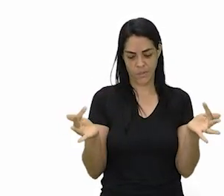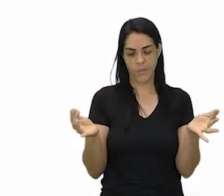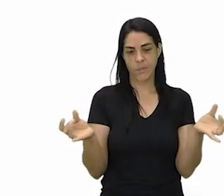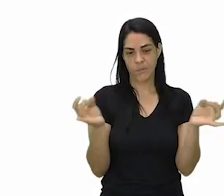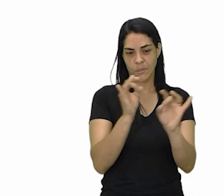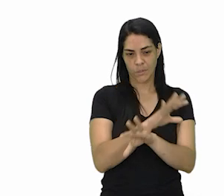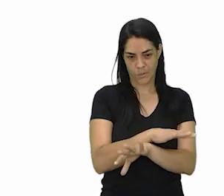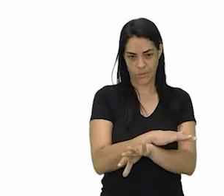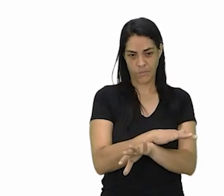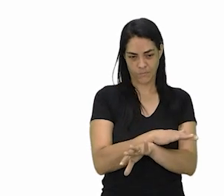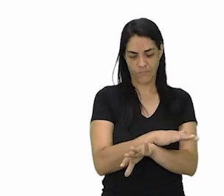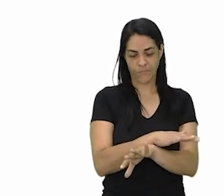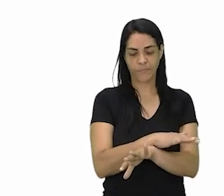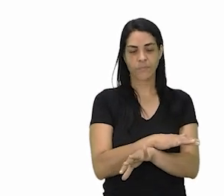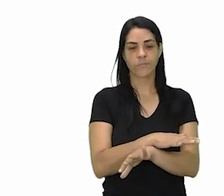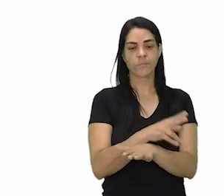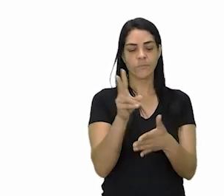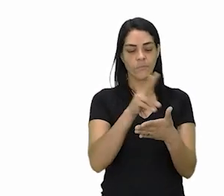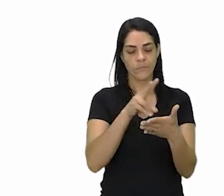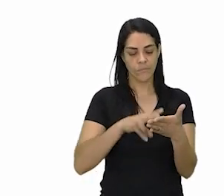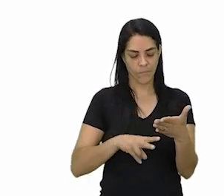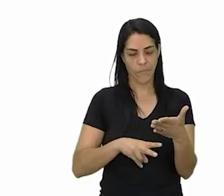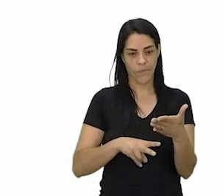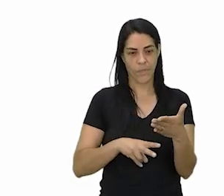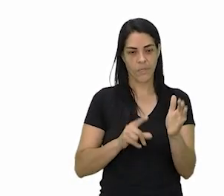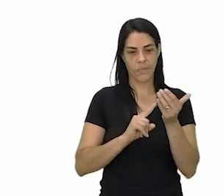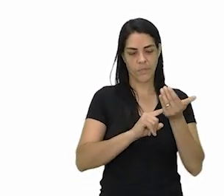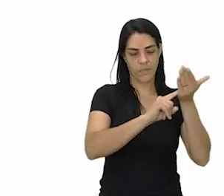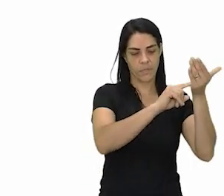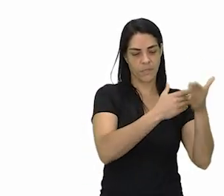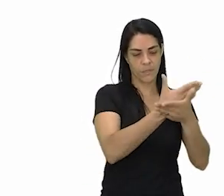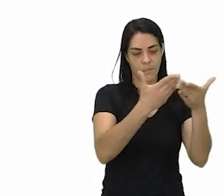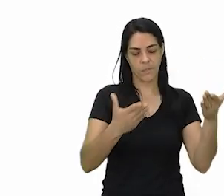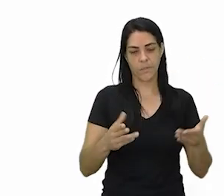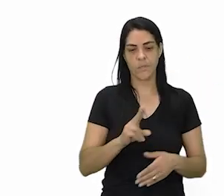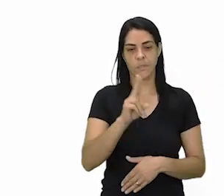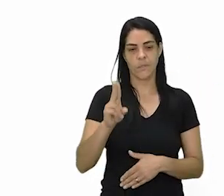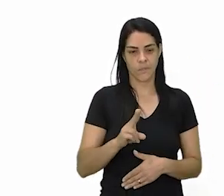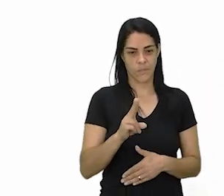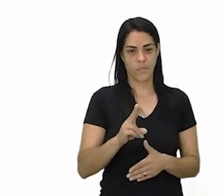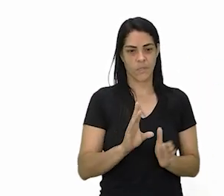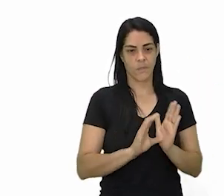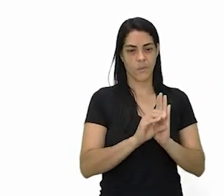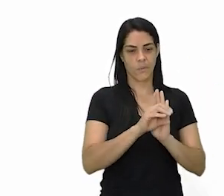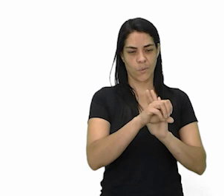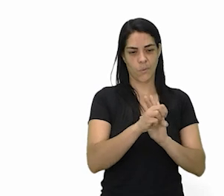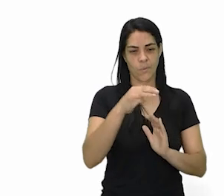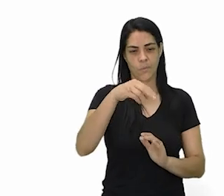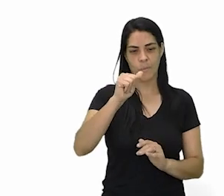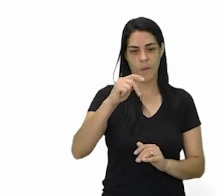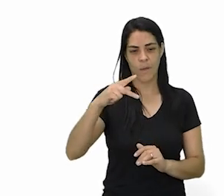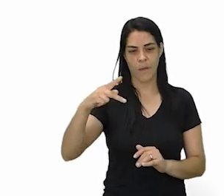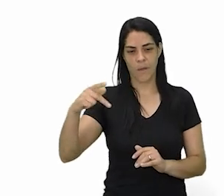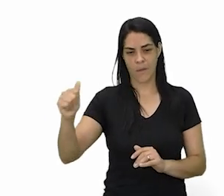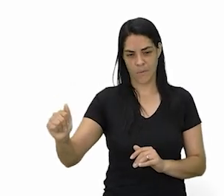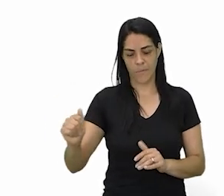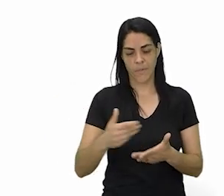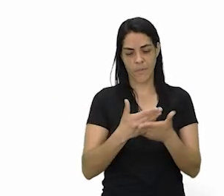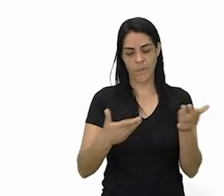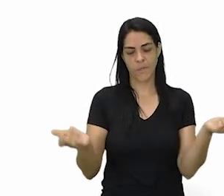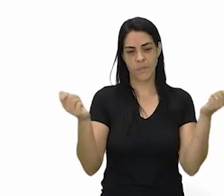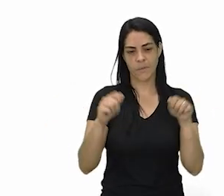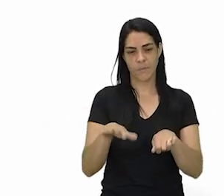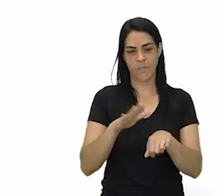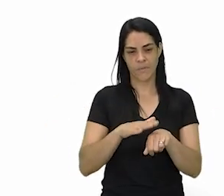das tecnologias que a gente está usando, ou do Google Maps, mas também para a gente poder fazer a